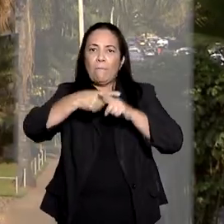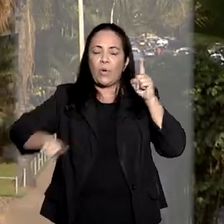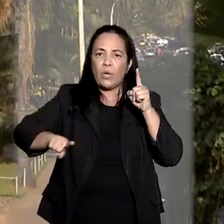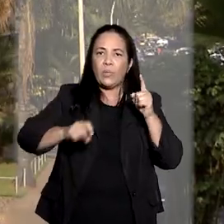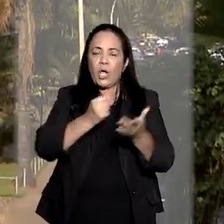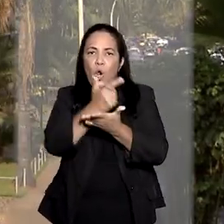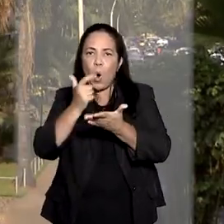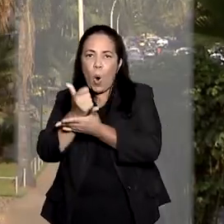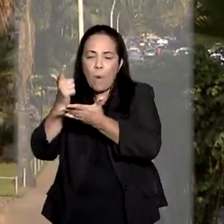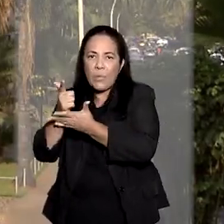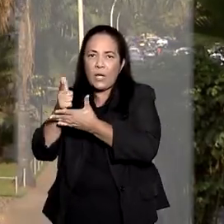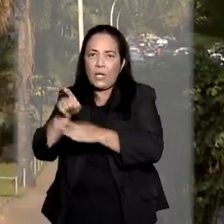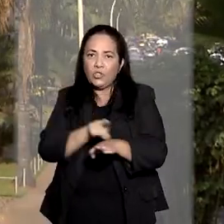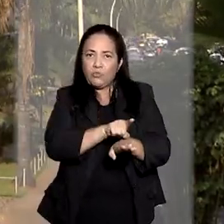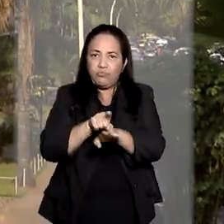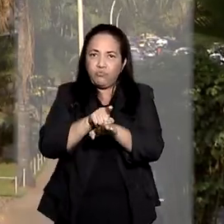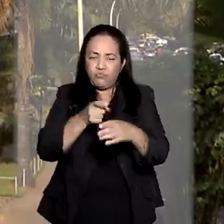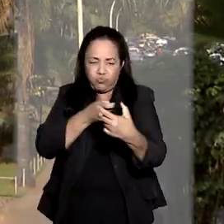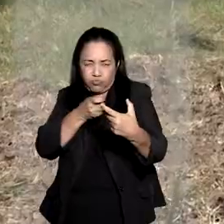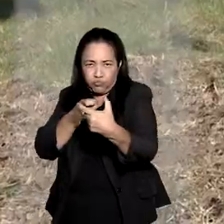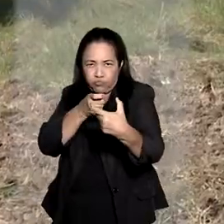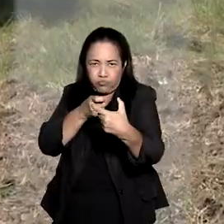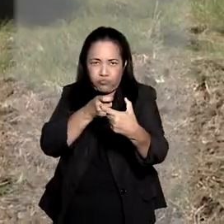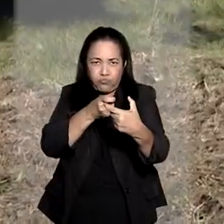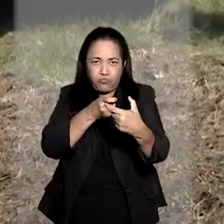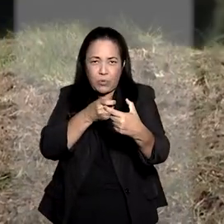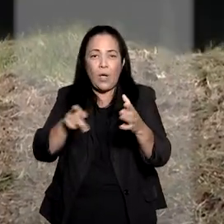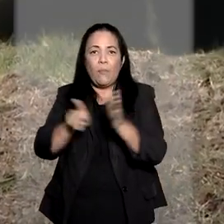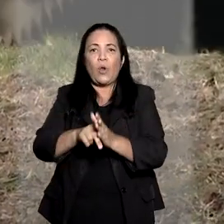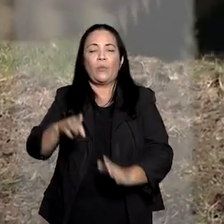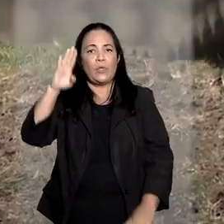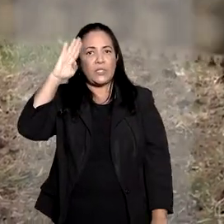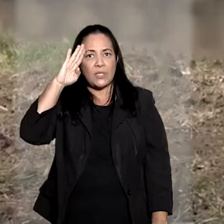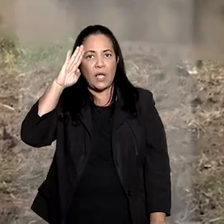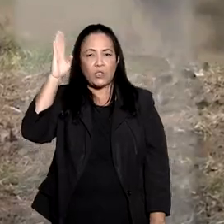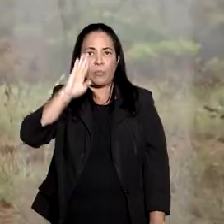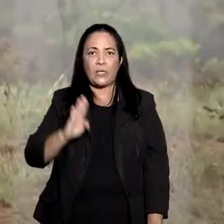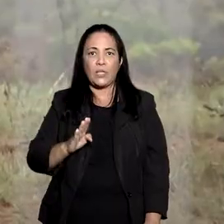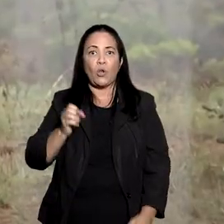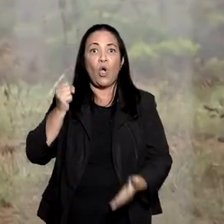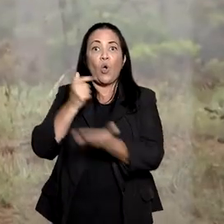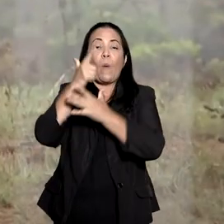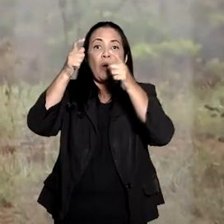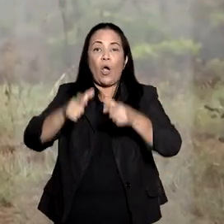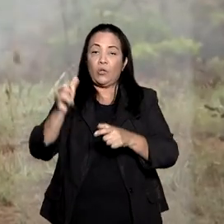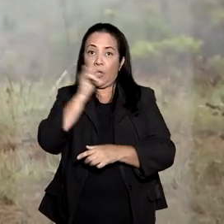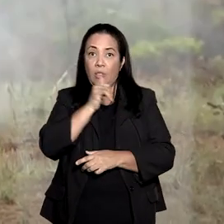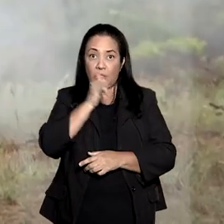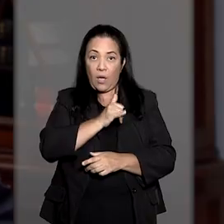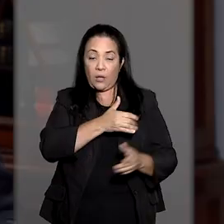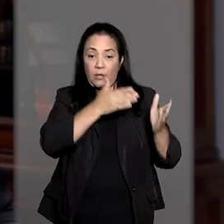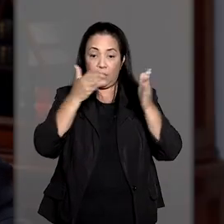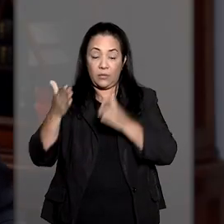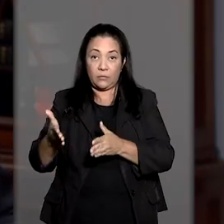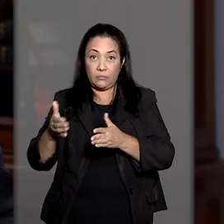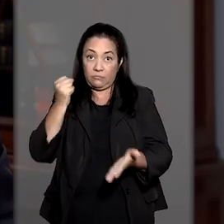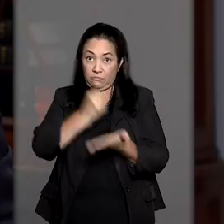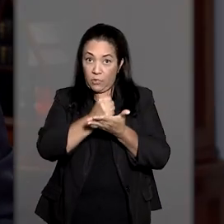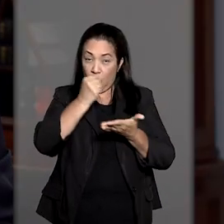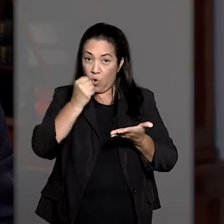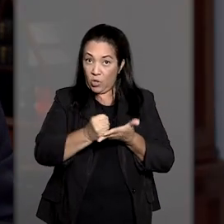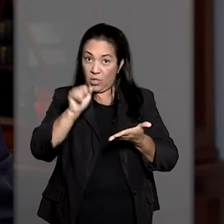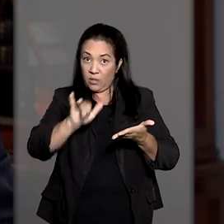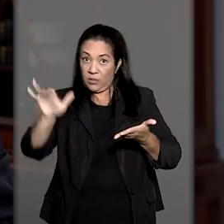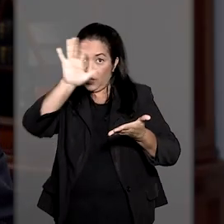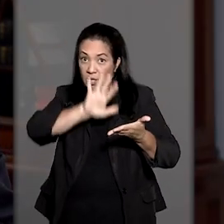impedir a continuidade do processo de compra de veículos blindados italianos pelo exército brasileiro a formalização